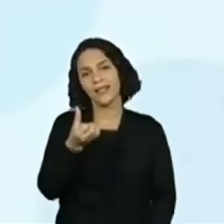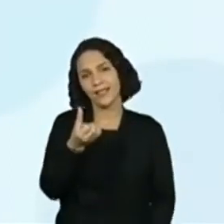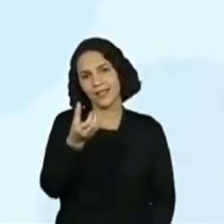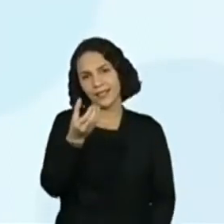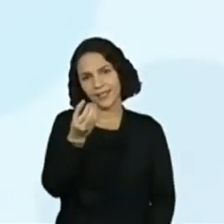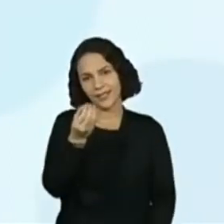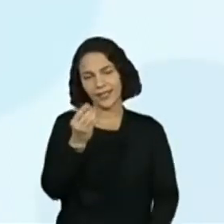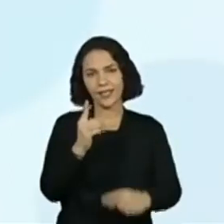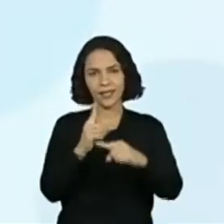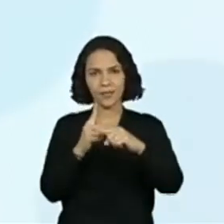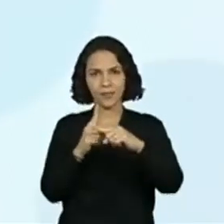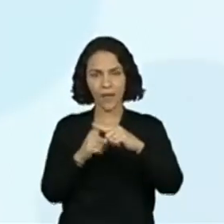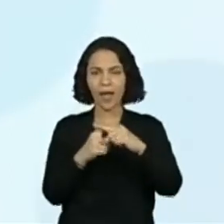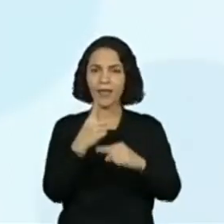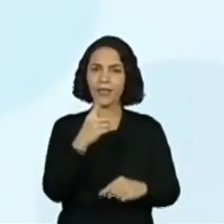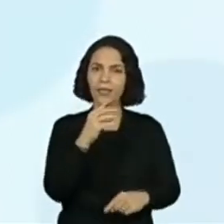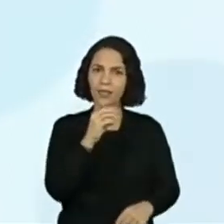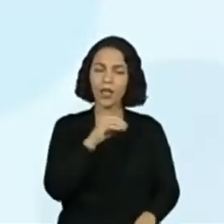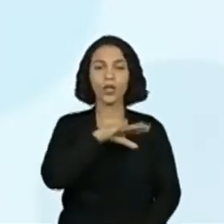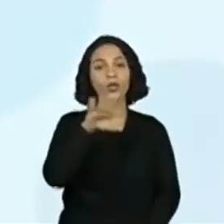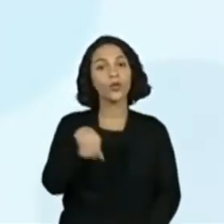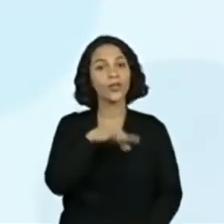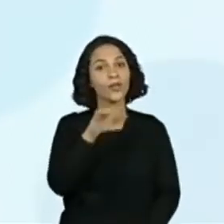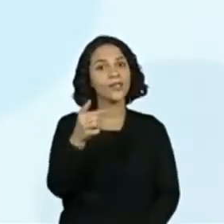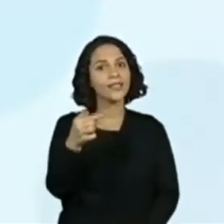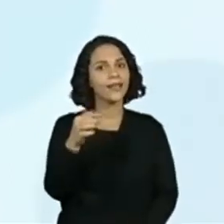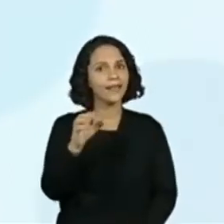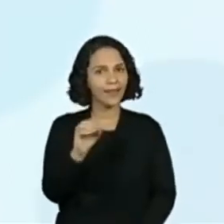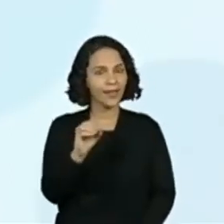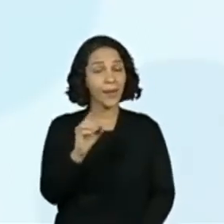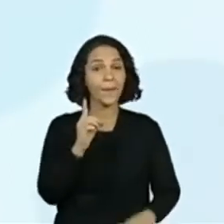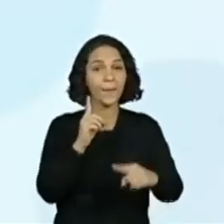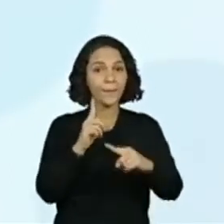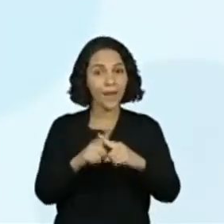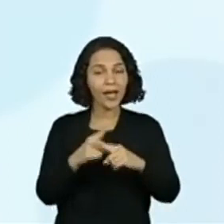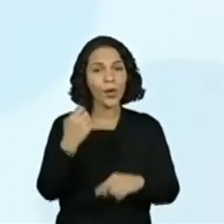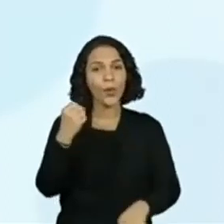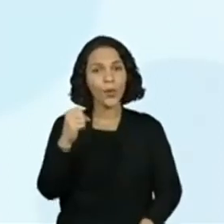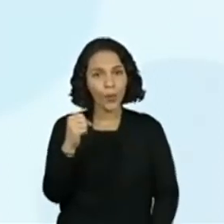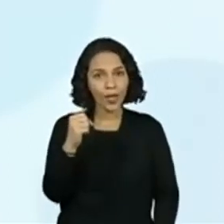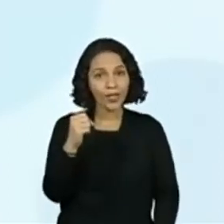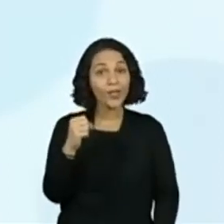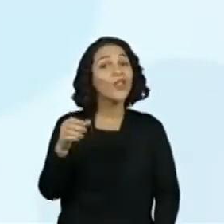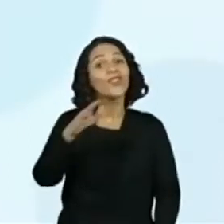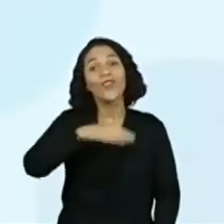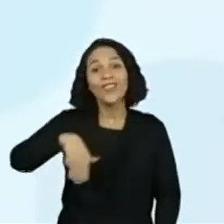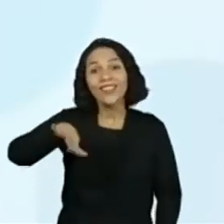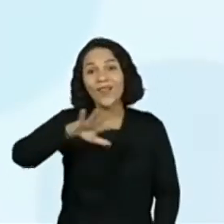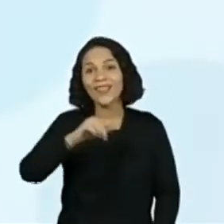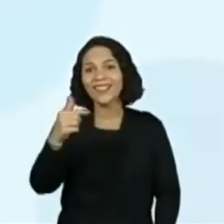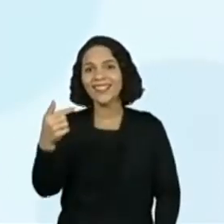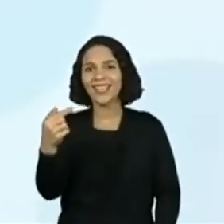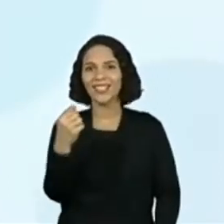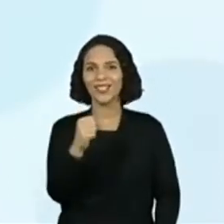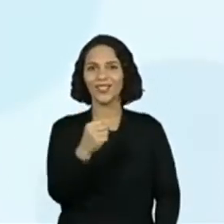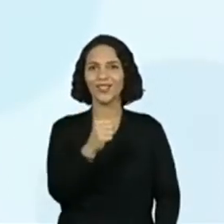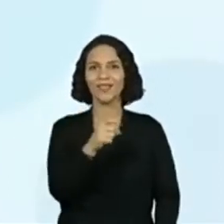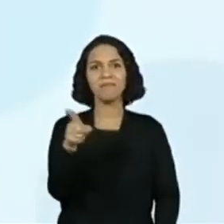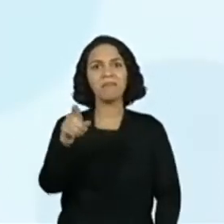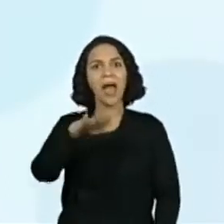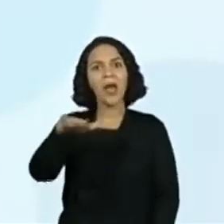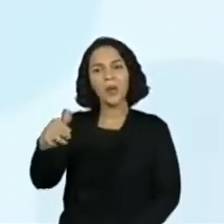10. 70. 70 mais 8. 78. E olha só os alunos aí